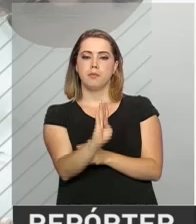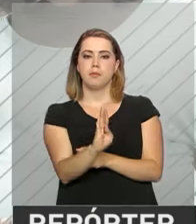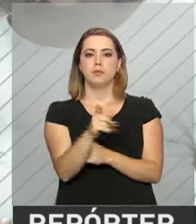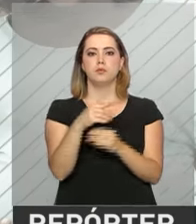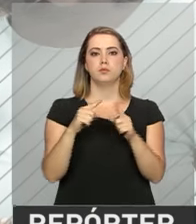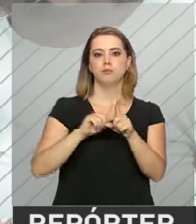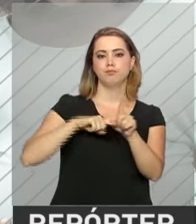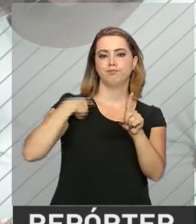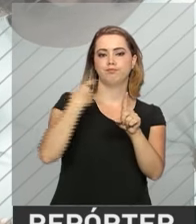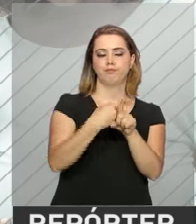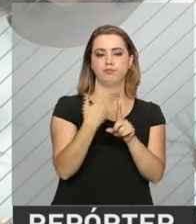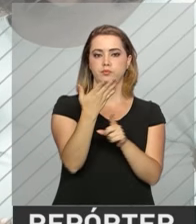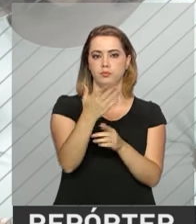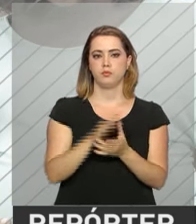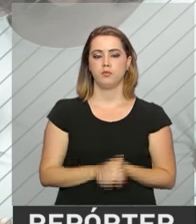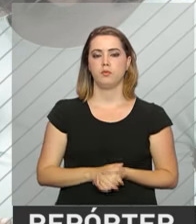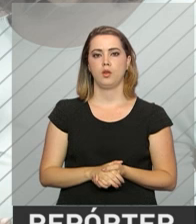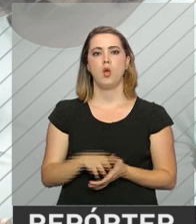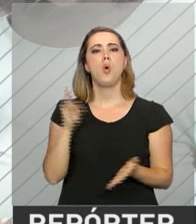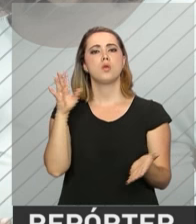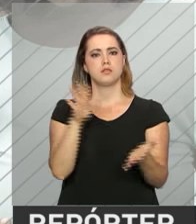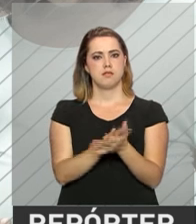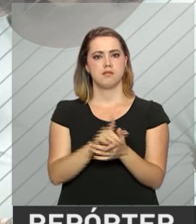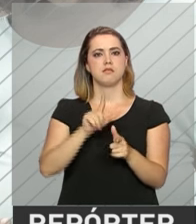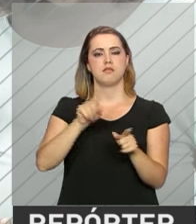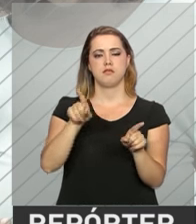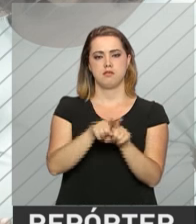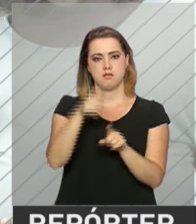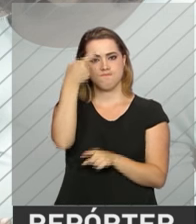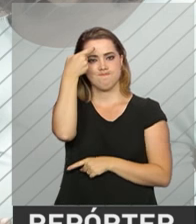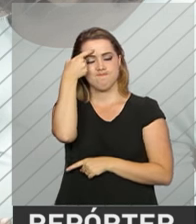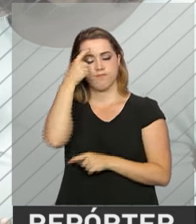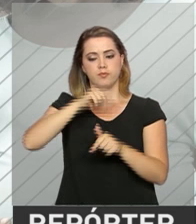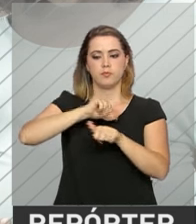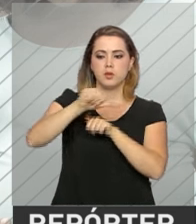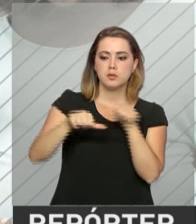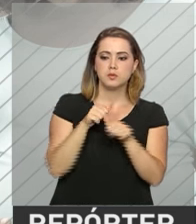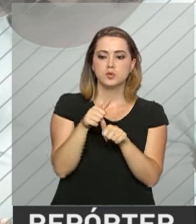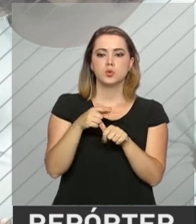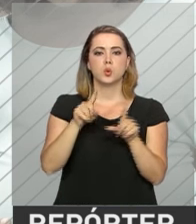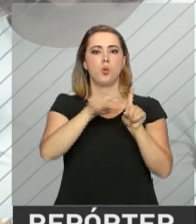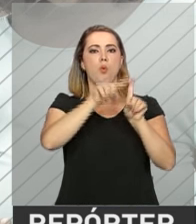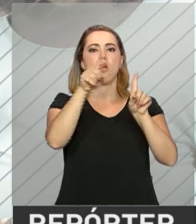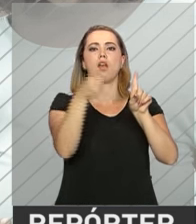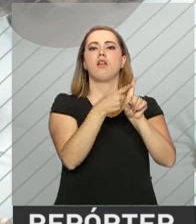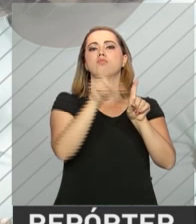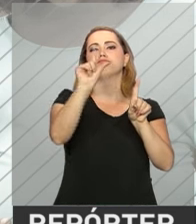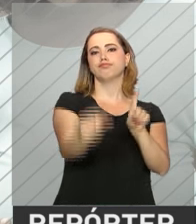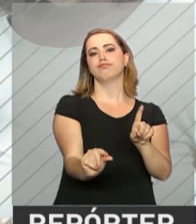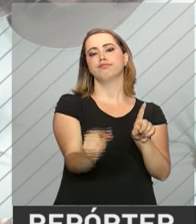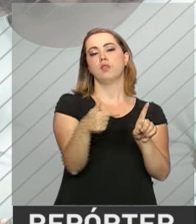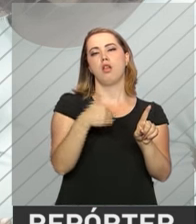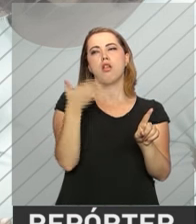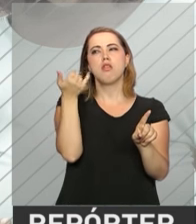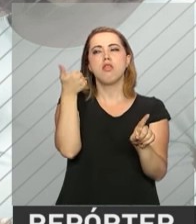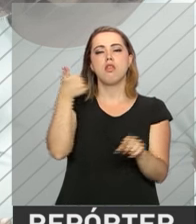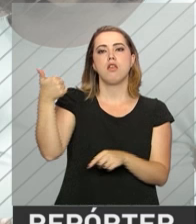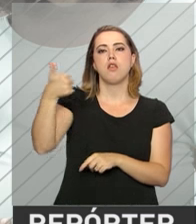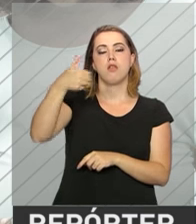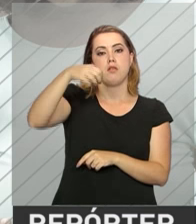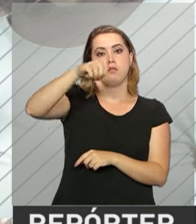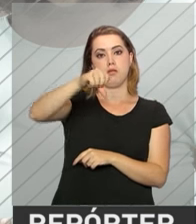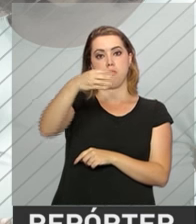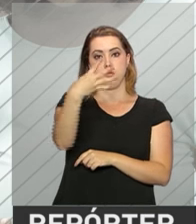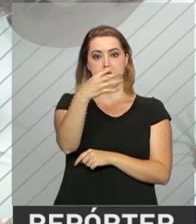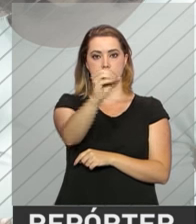hoje a mentalidade dos casais também mudou as mulheres passaram a engravidar menos em 1940 cada brasileira